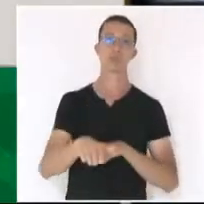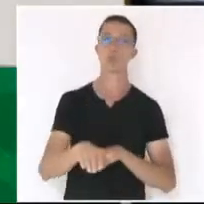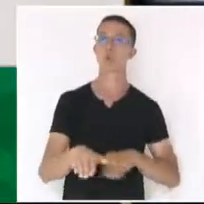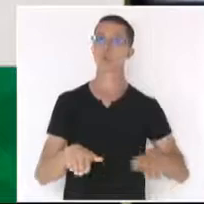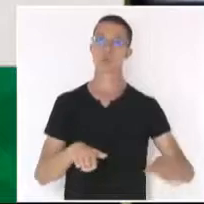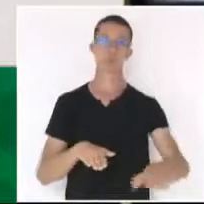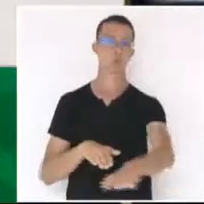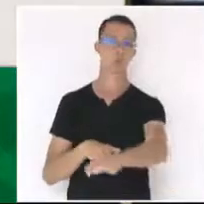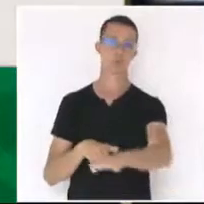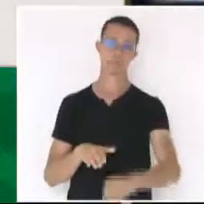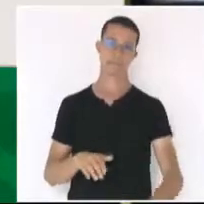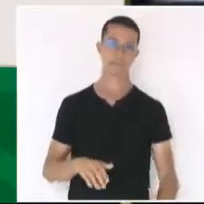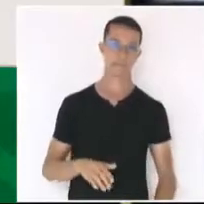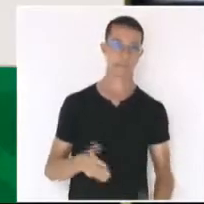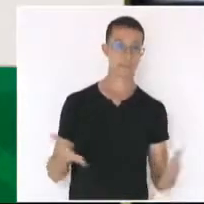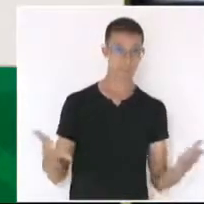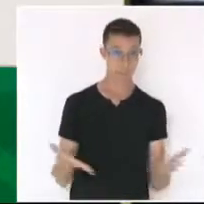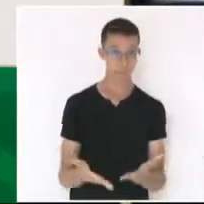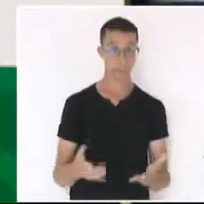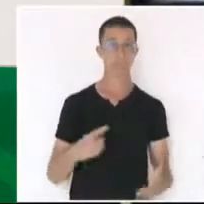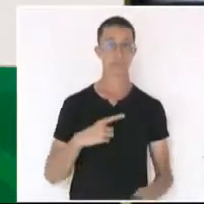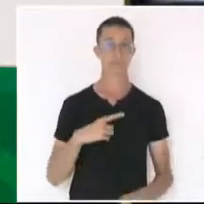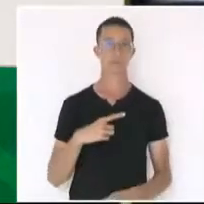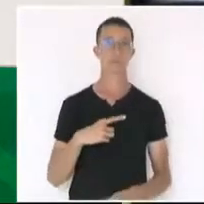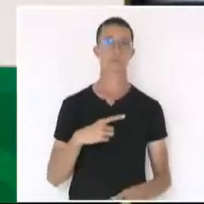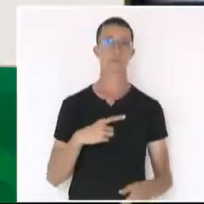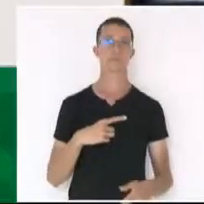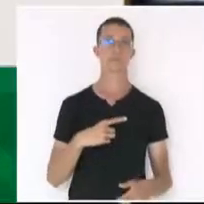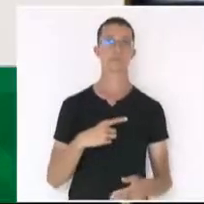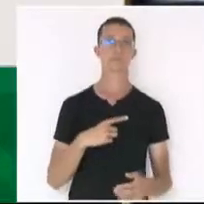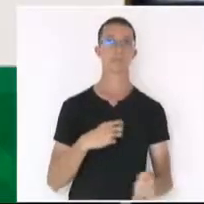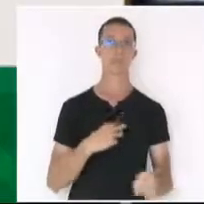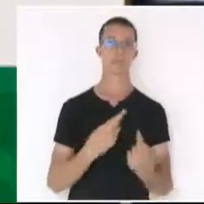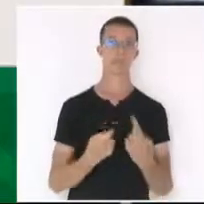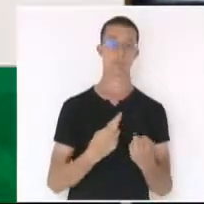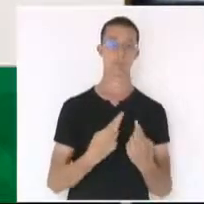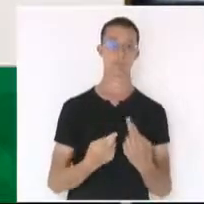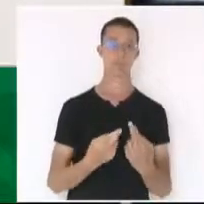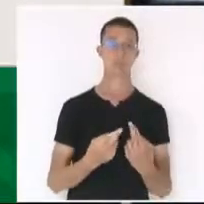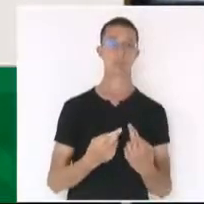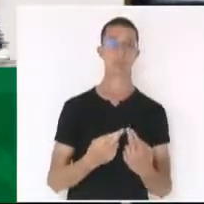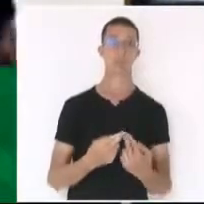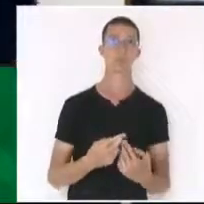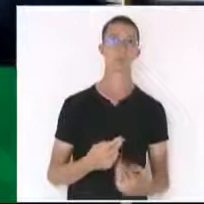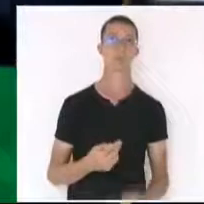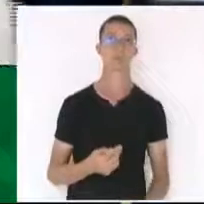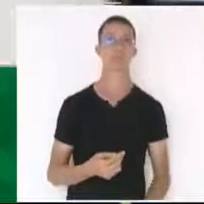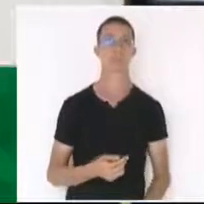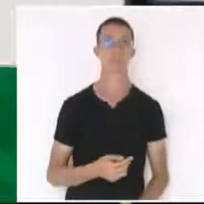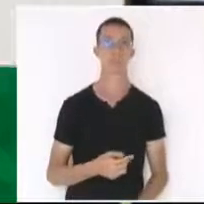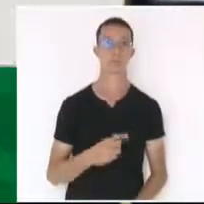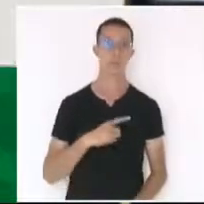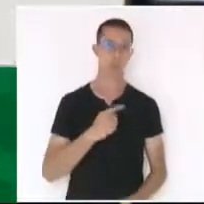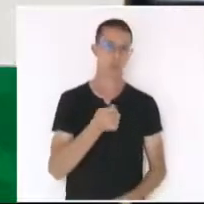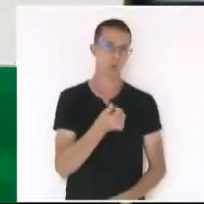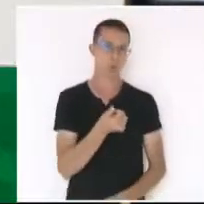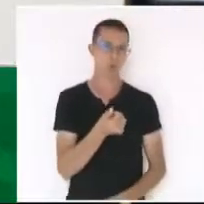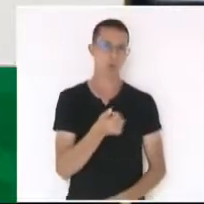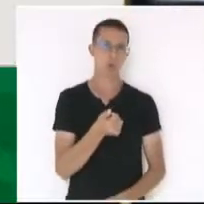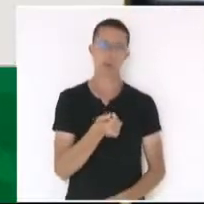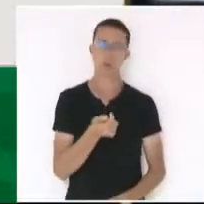e e e agora com a rodovia que ressalvados 45 pequenos trechos